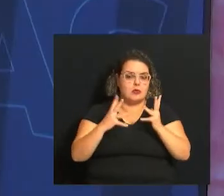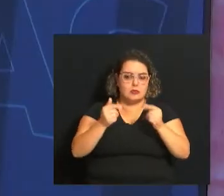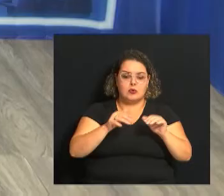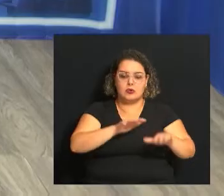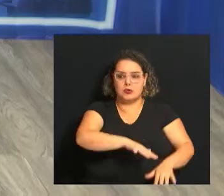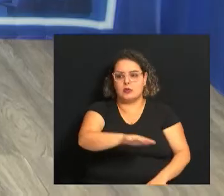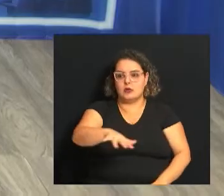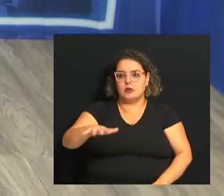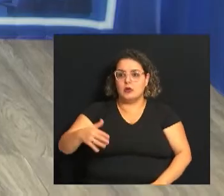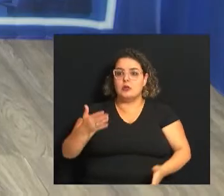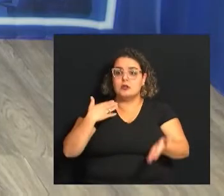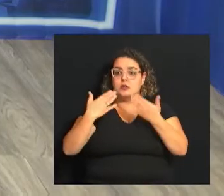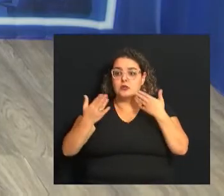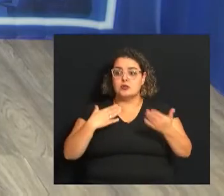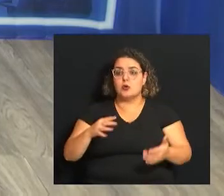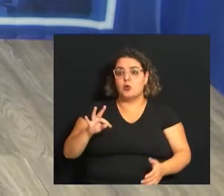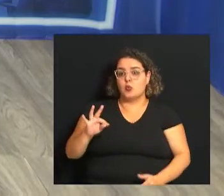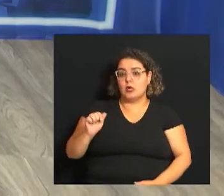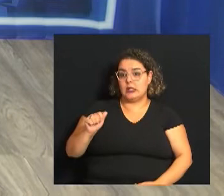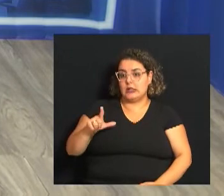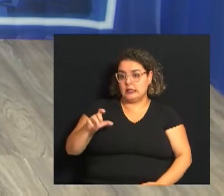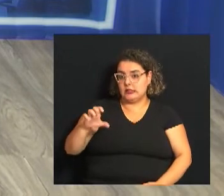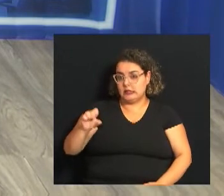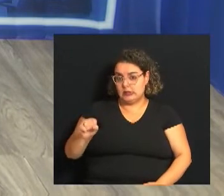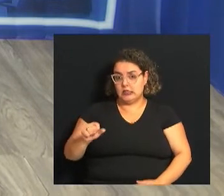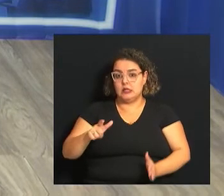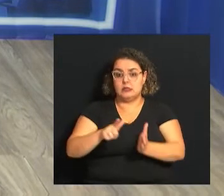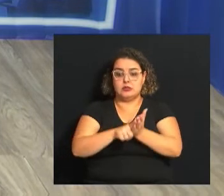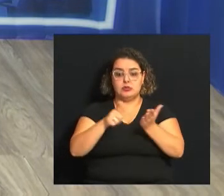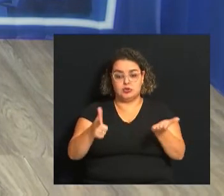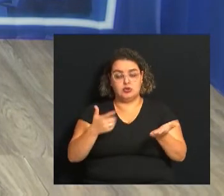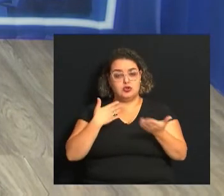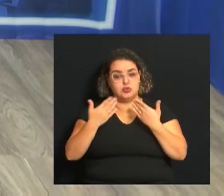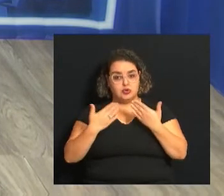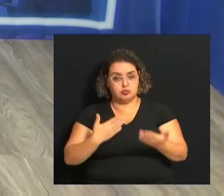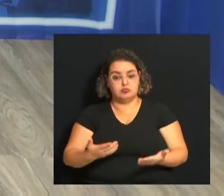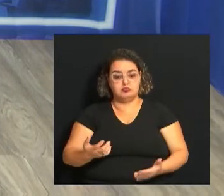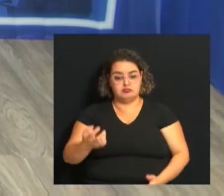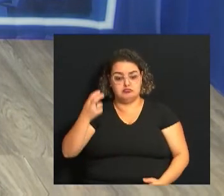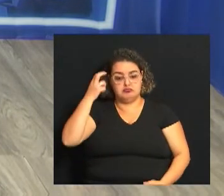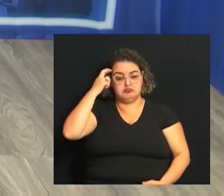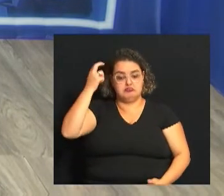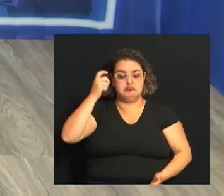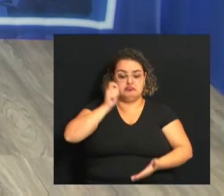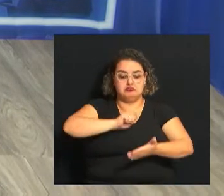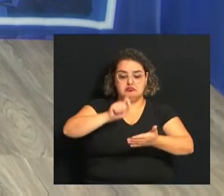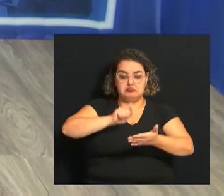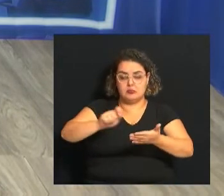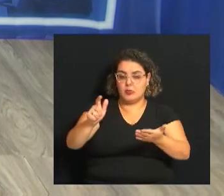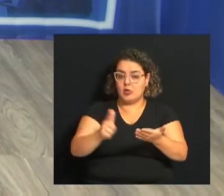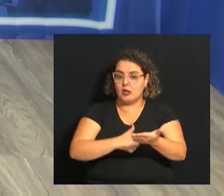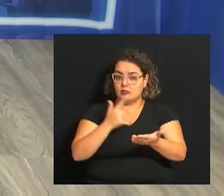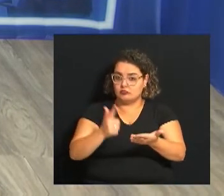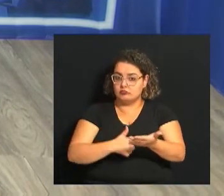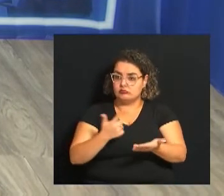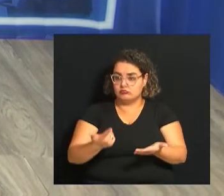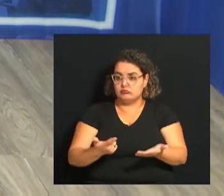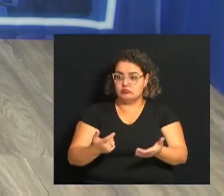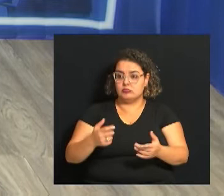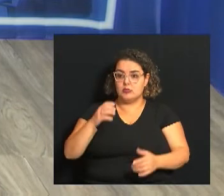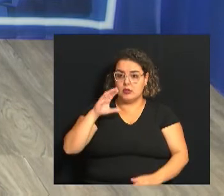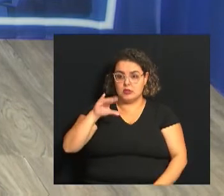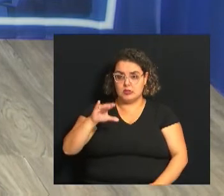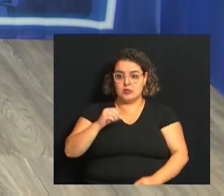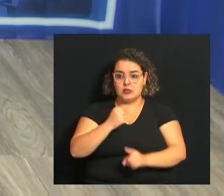com o Thales Guaraci, ele que é um jornalista conceituado, escritor, cientista social. Então, Thales, eu não